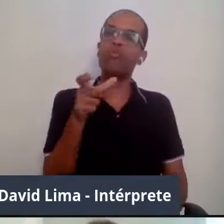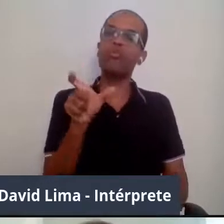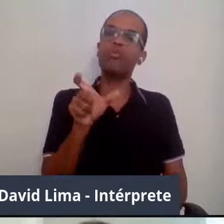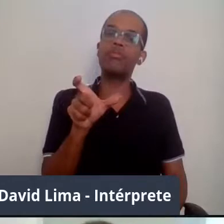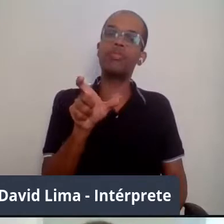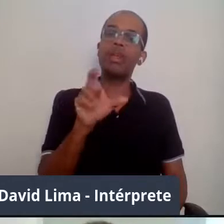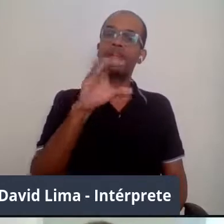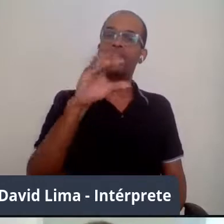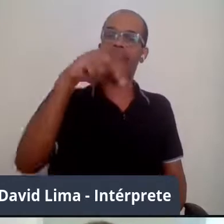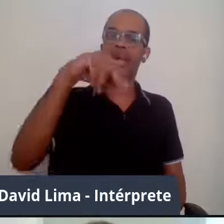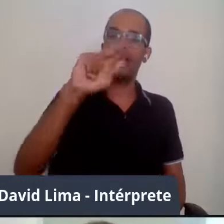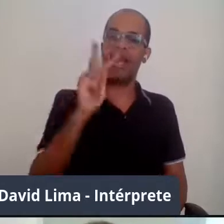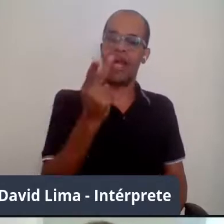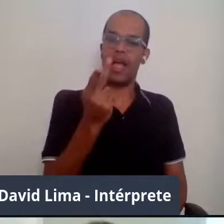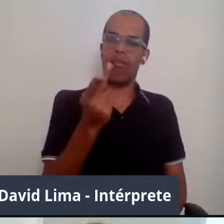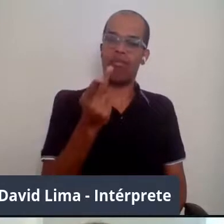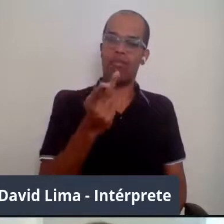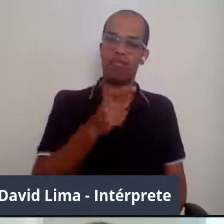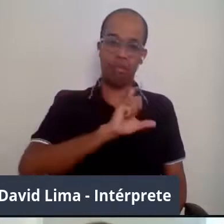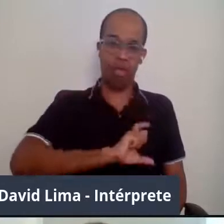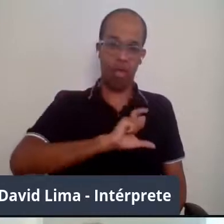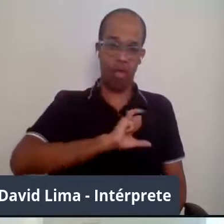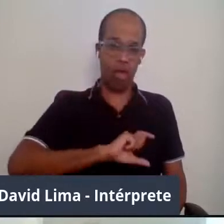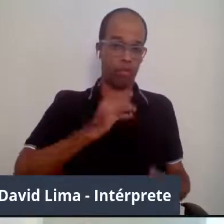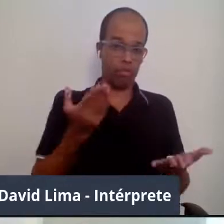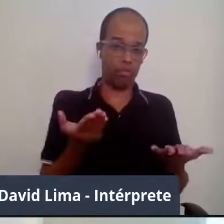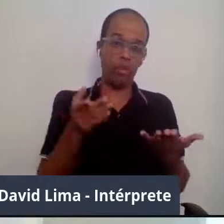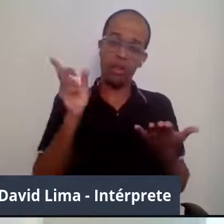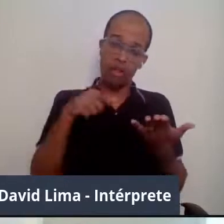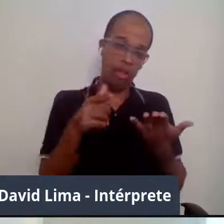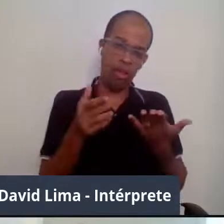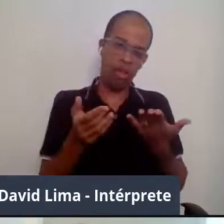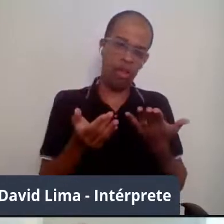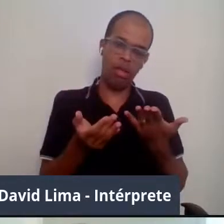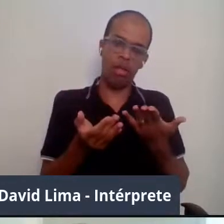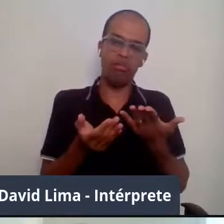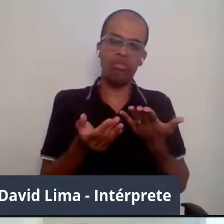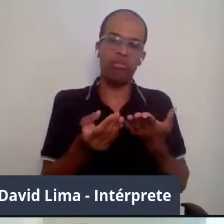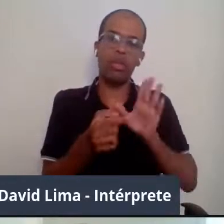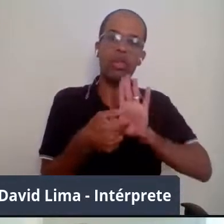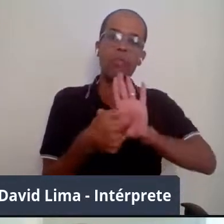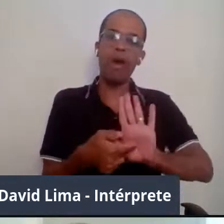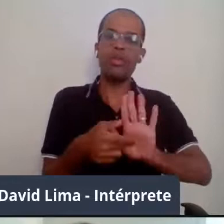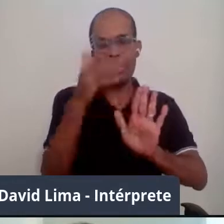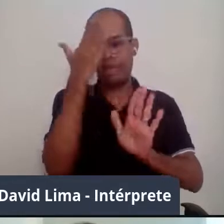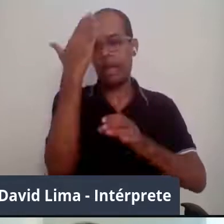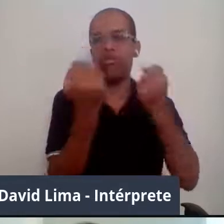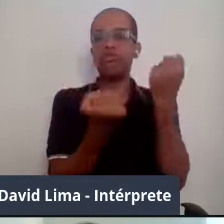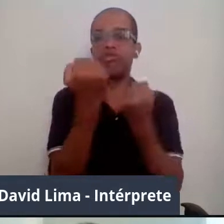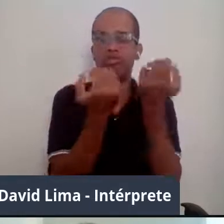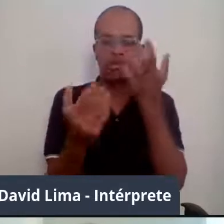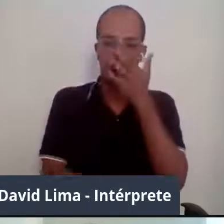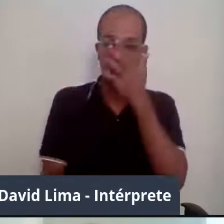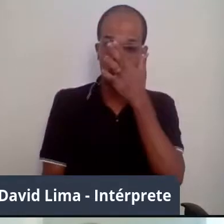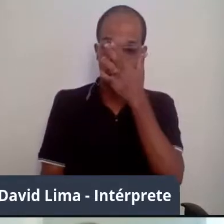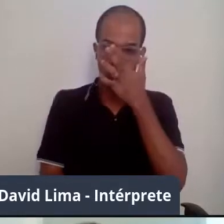motorista, que habilita, a habilitação que habilita o sujeito a dirigir. Quando eu vejo que ele tem, isso em teoria, que